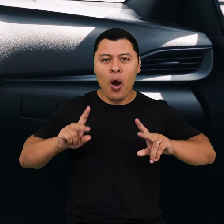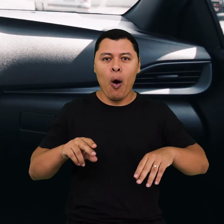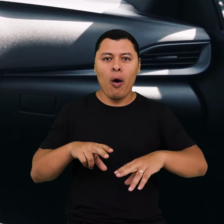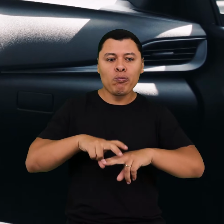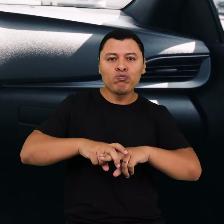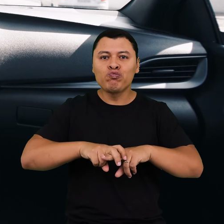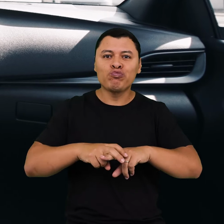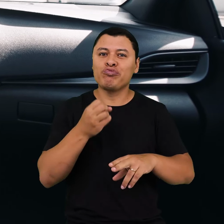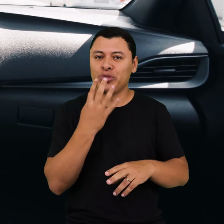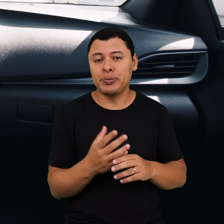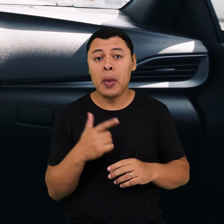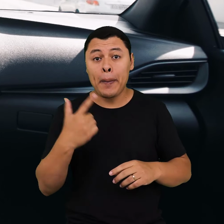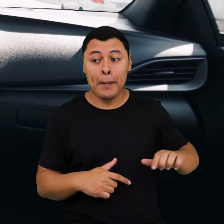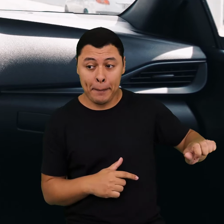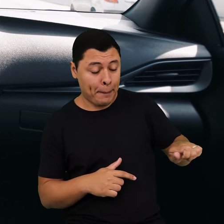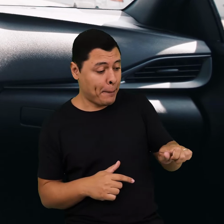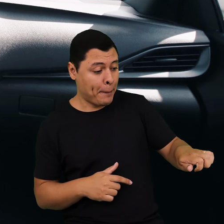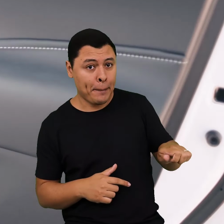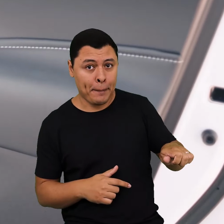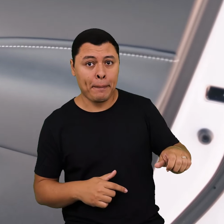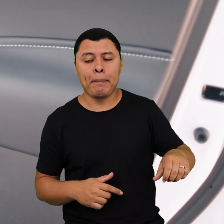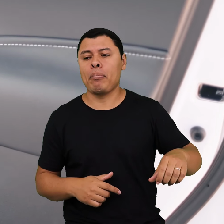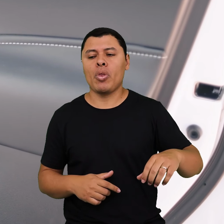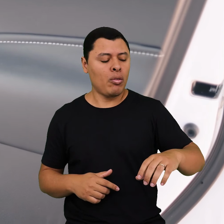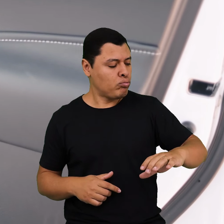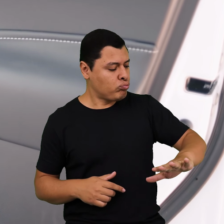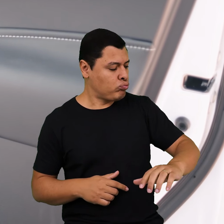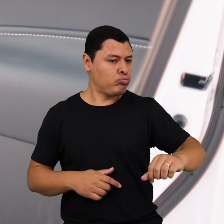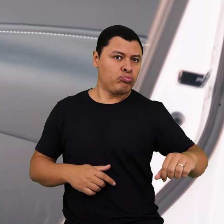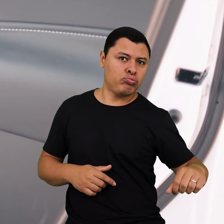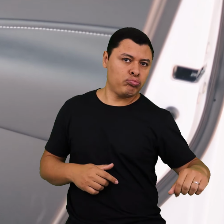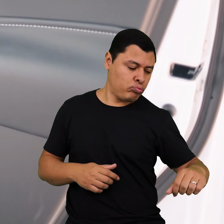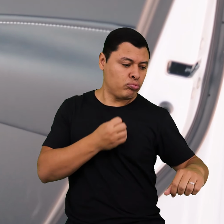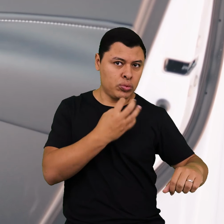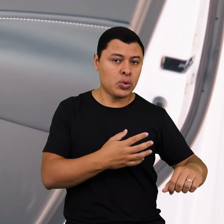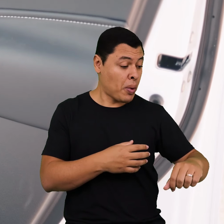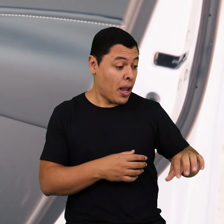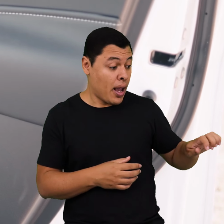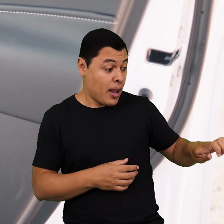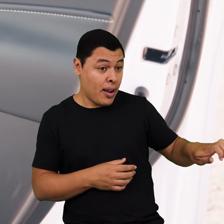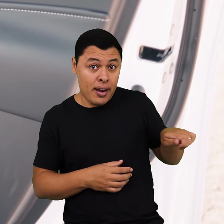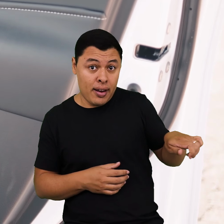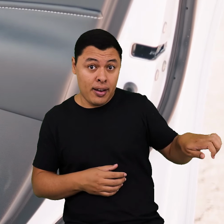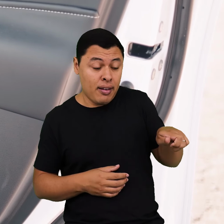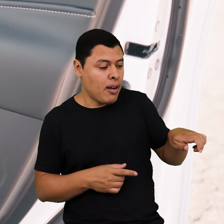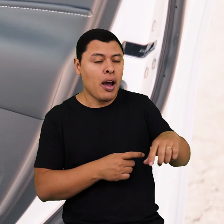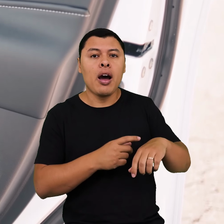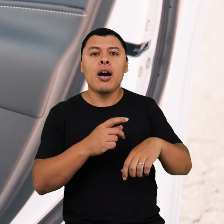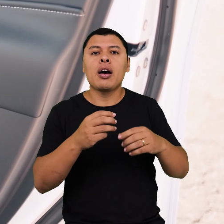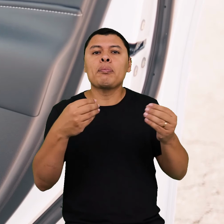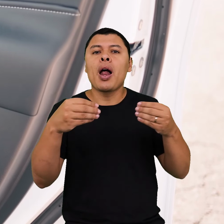porta tem alguns materiais aqui na parte de apoio para o braço, mas logo acima de onde você puxa a porta é um plástico